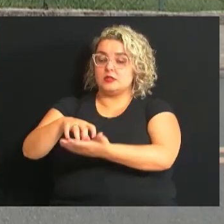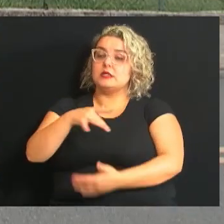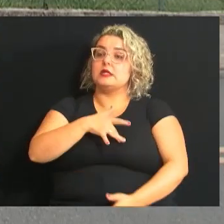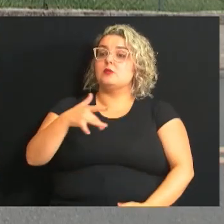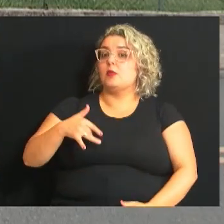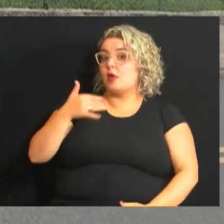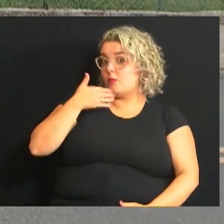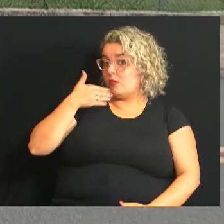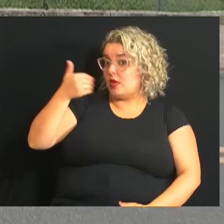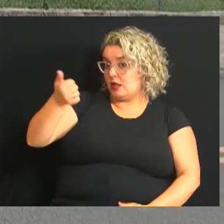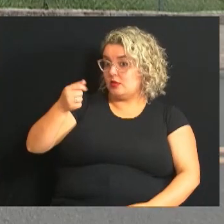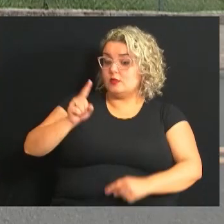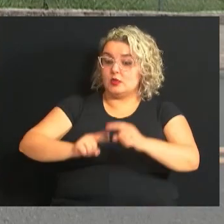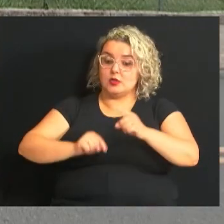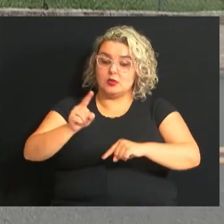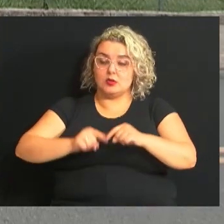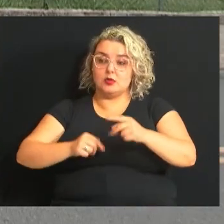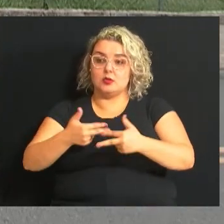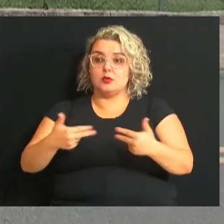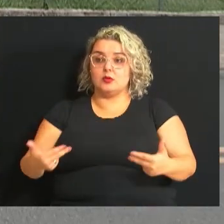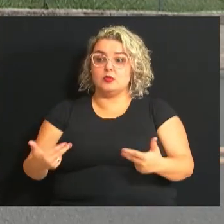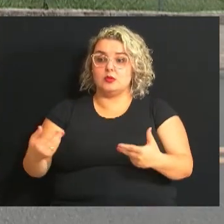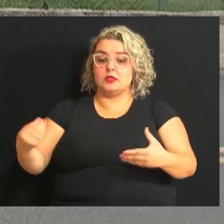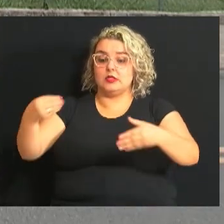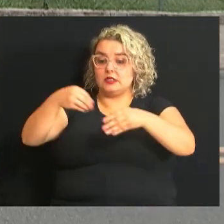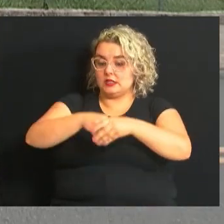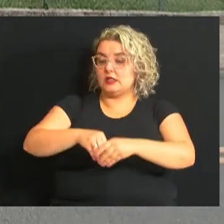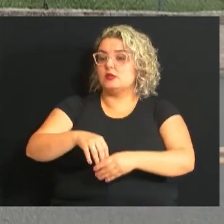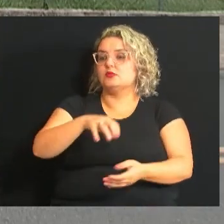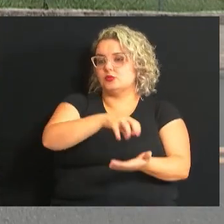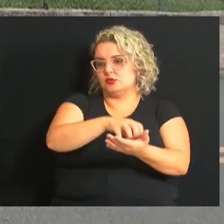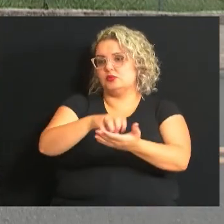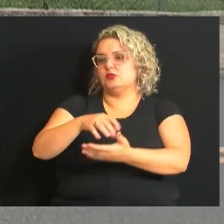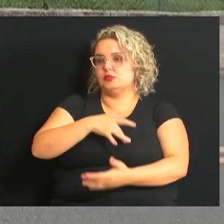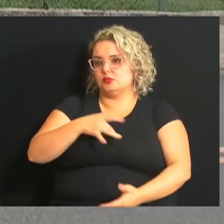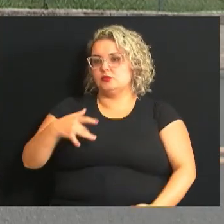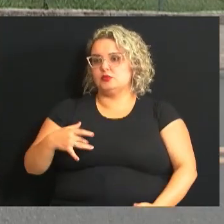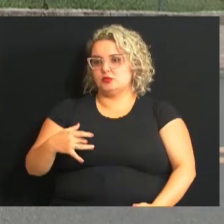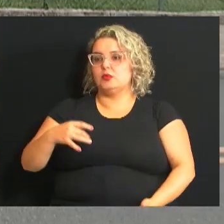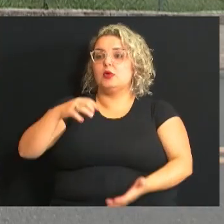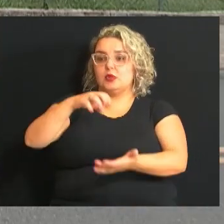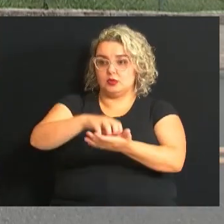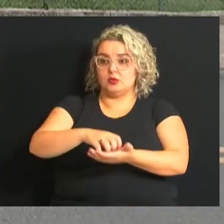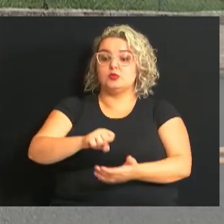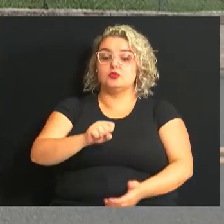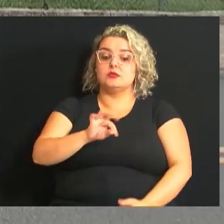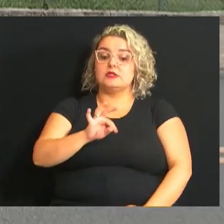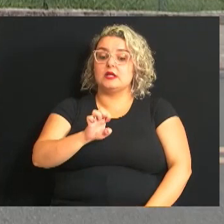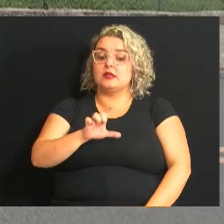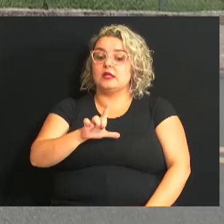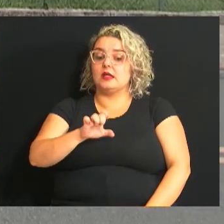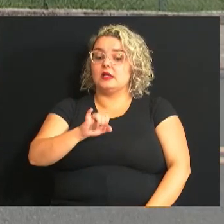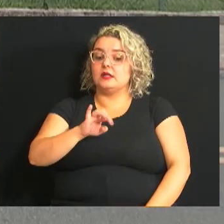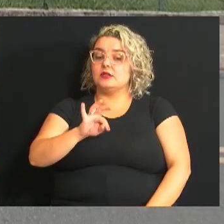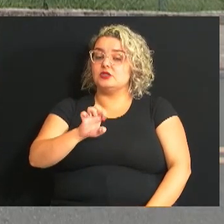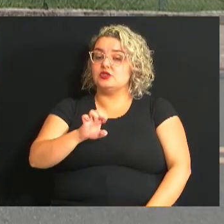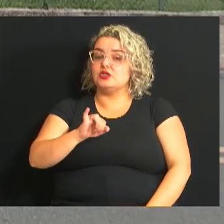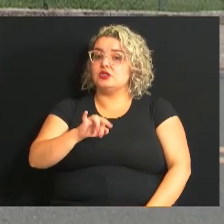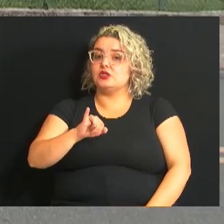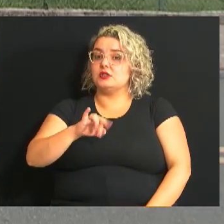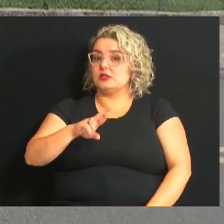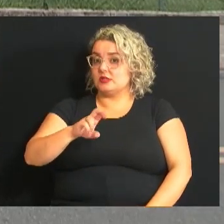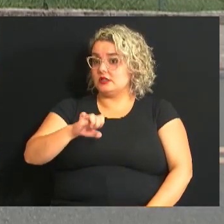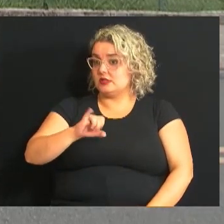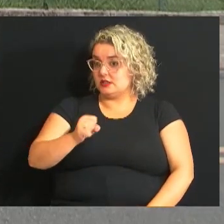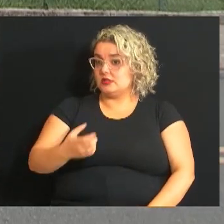de equipamentos e instalações, entre eles o Centro de Saúde do Satélite Íris. Além disso, o vereador também destinou